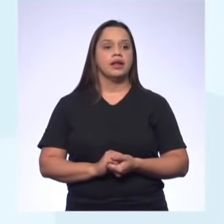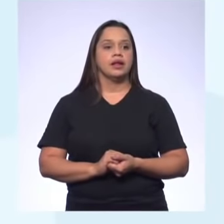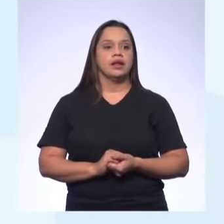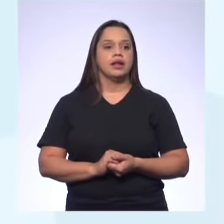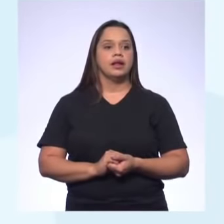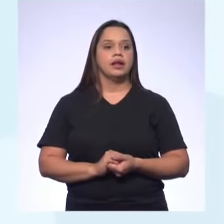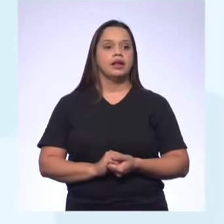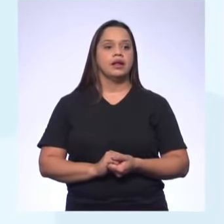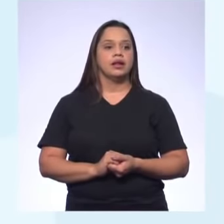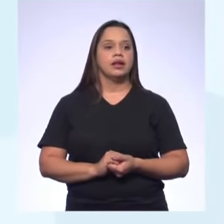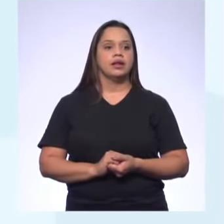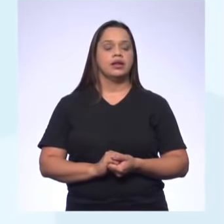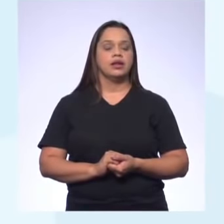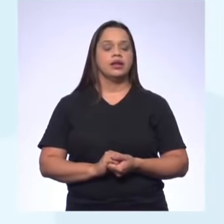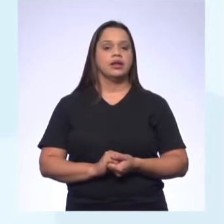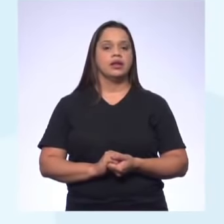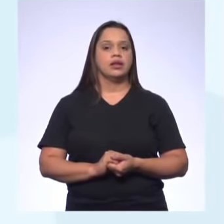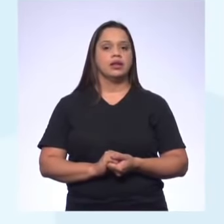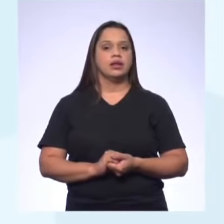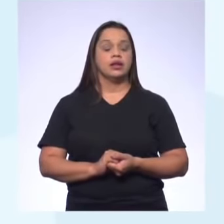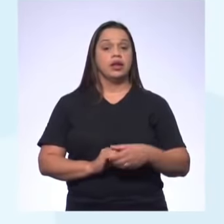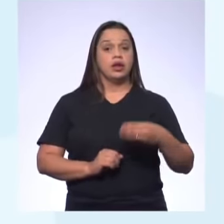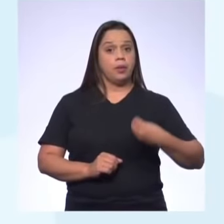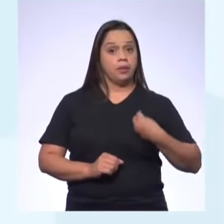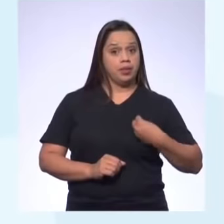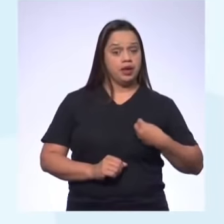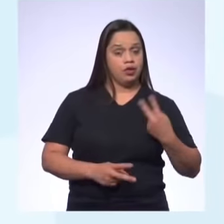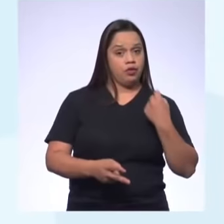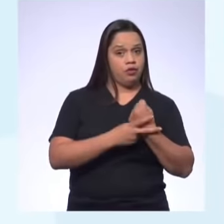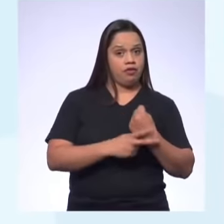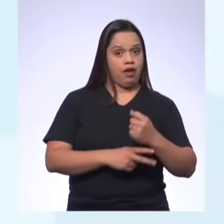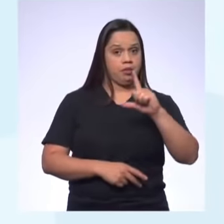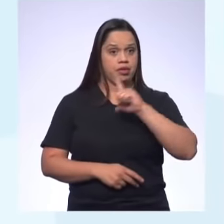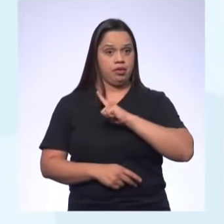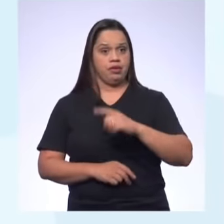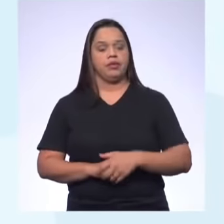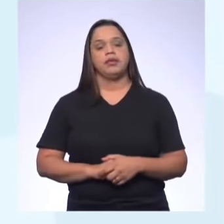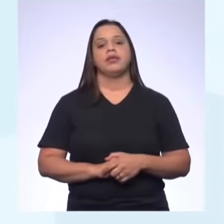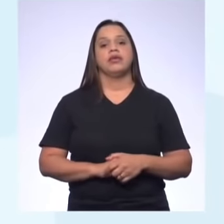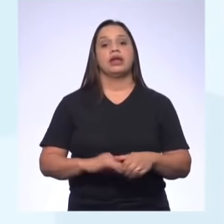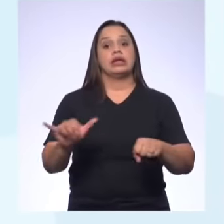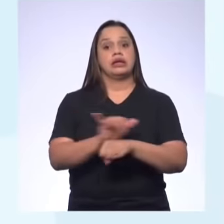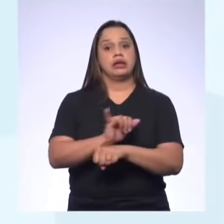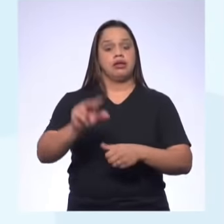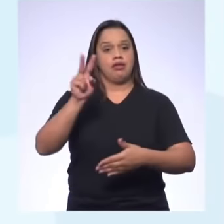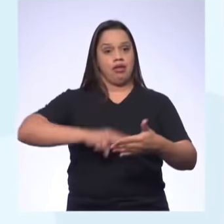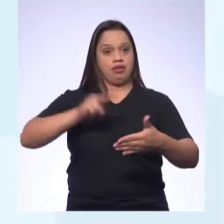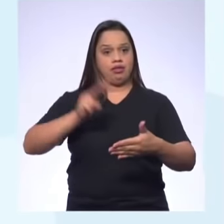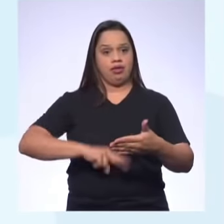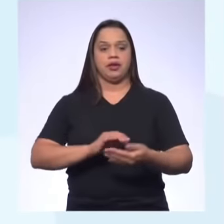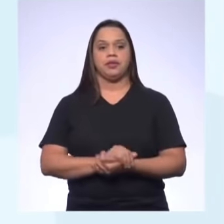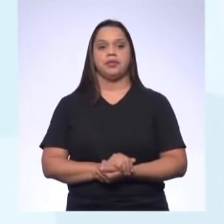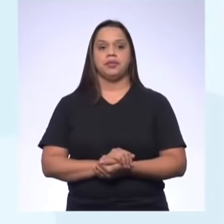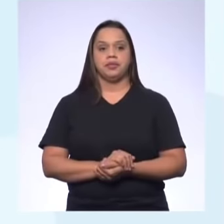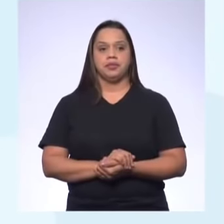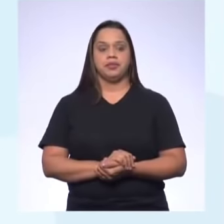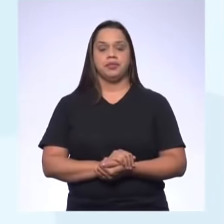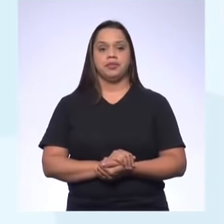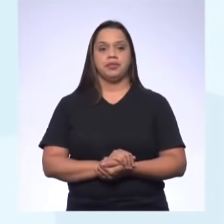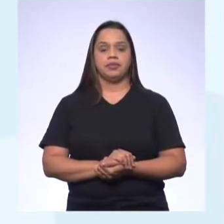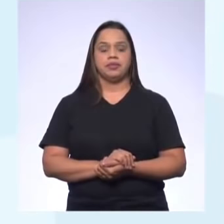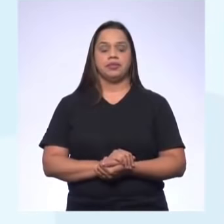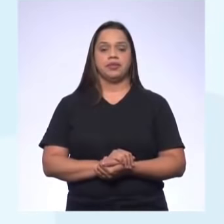have. O presente com o verbo ter. Reading strategies. Estratégias de leitura. Simple present verb to be.